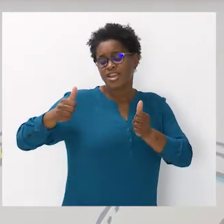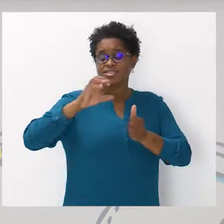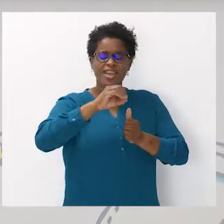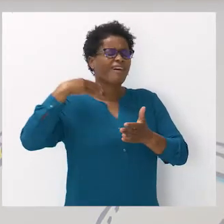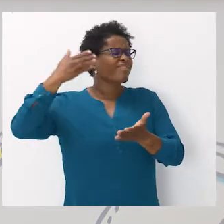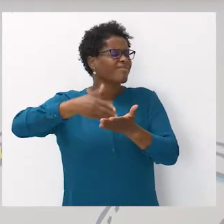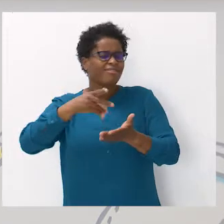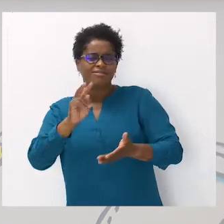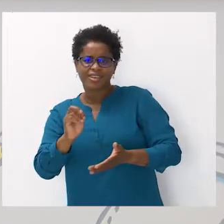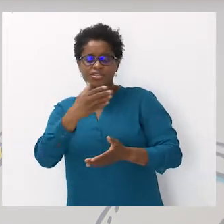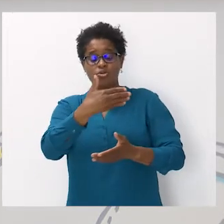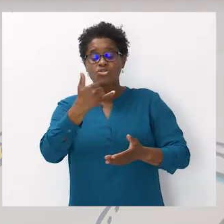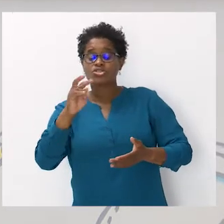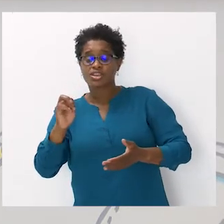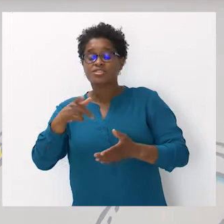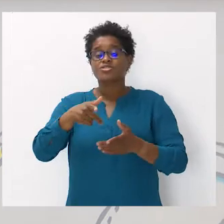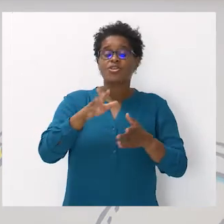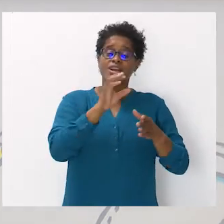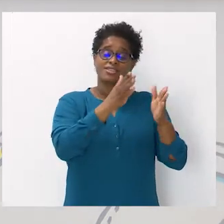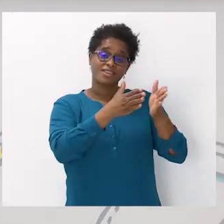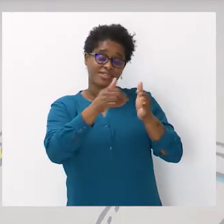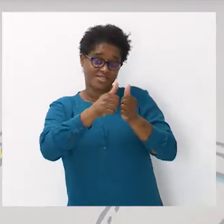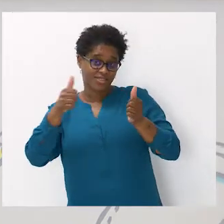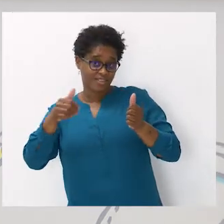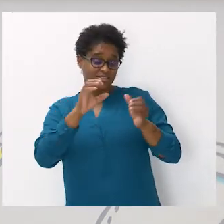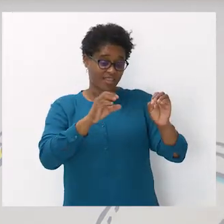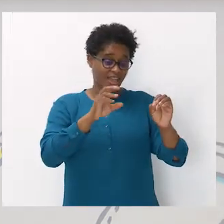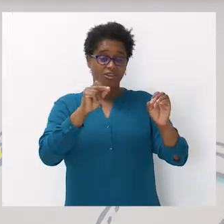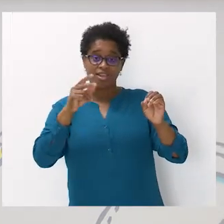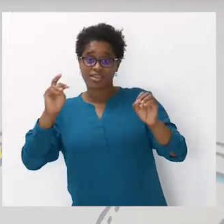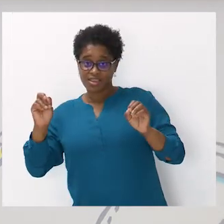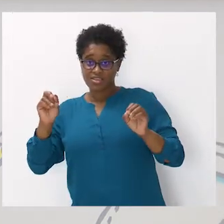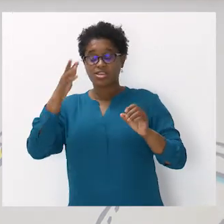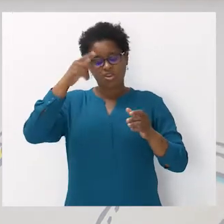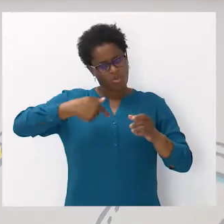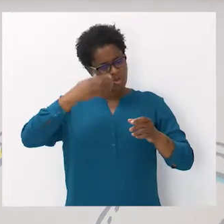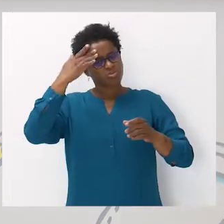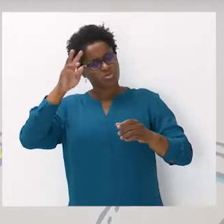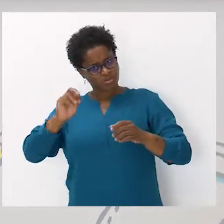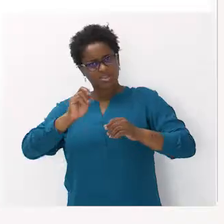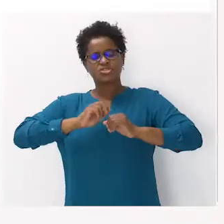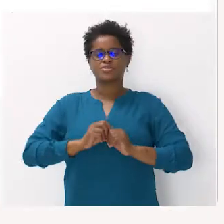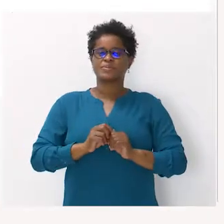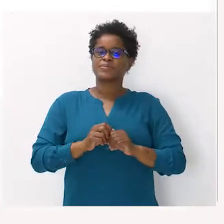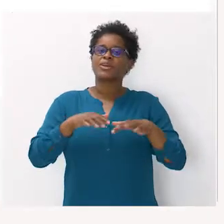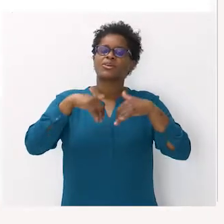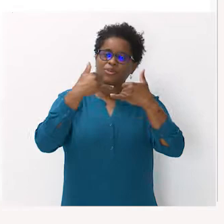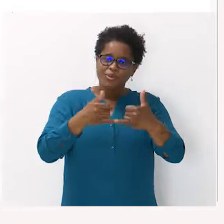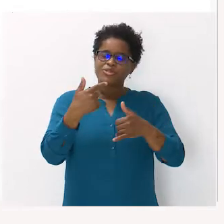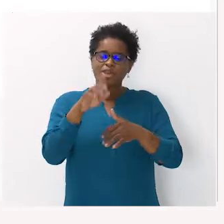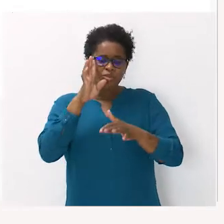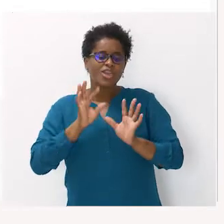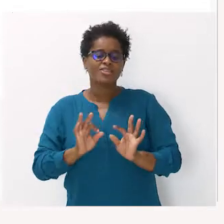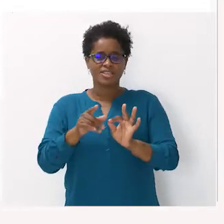0 até 3 é 1, 2, 3. Então, a distância de 0 até 3 é o próprio número 3. Depois, temos